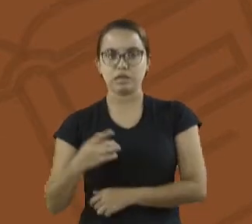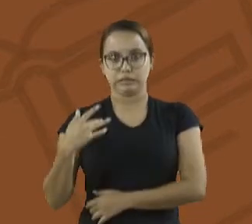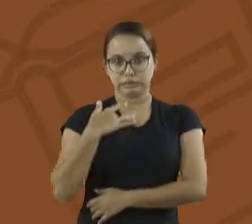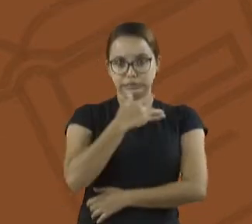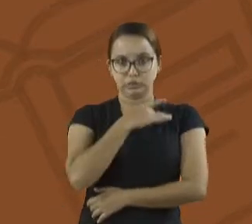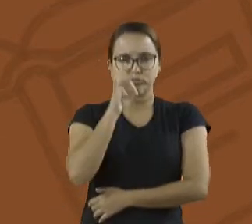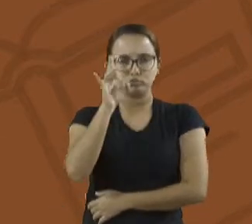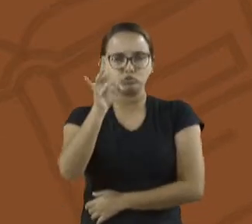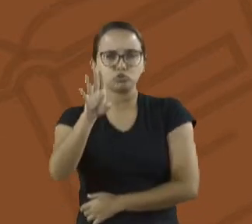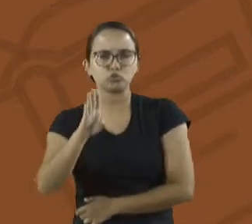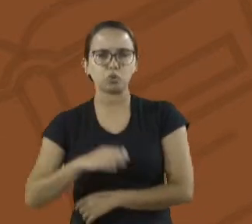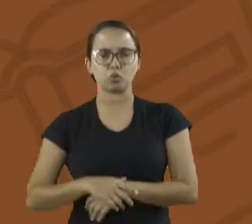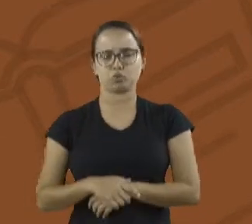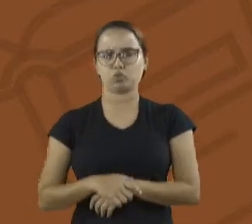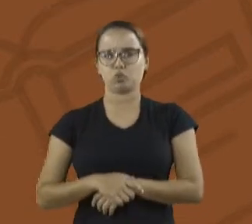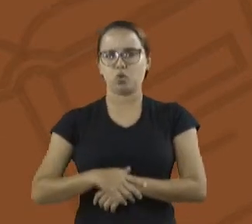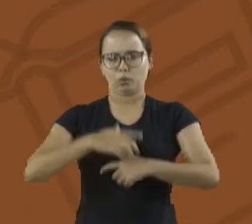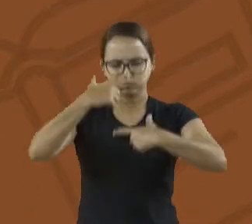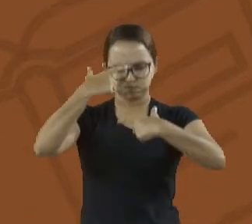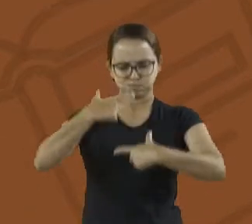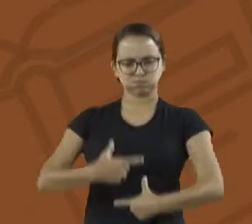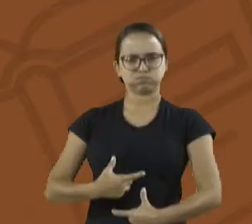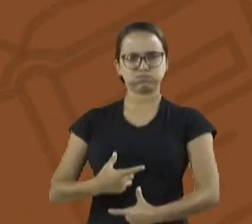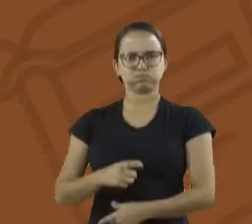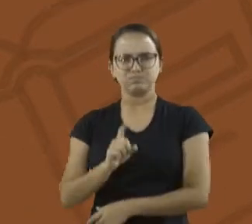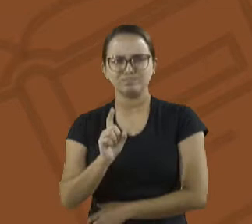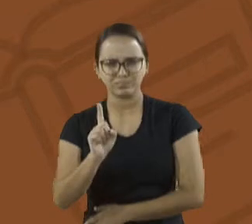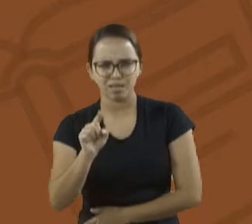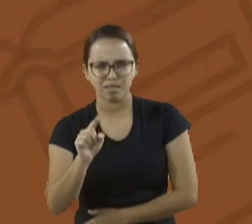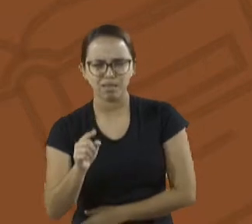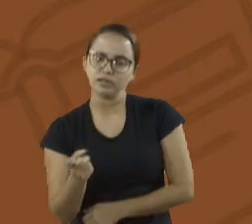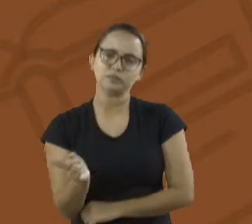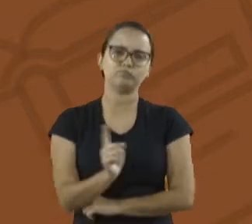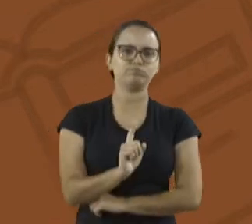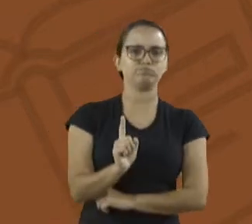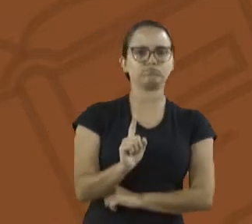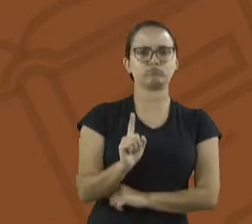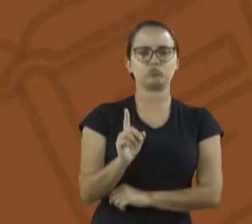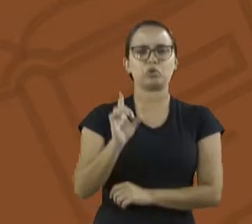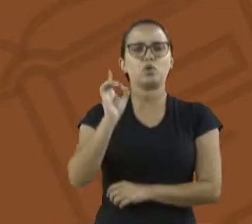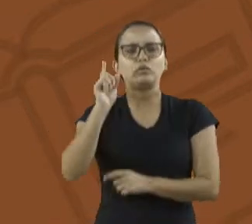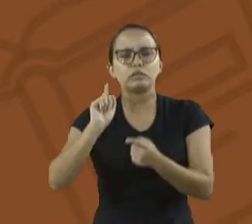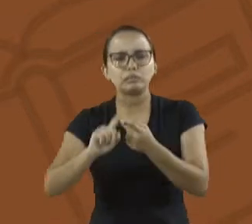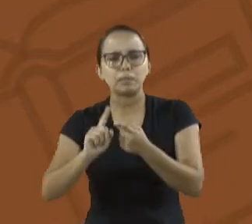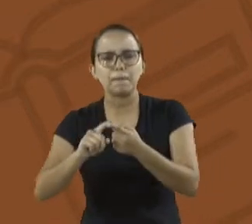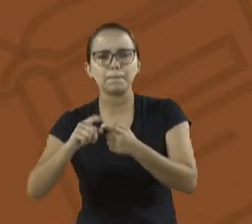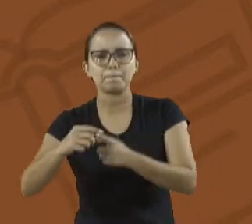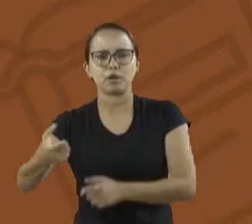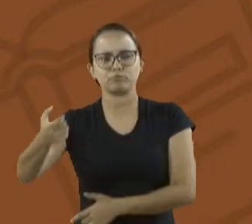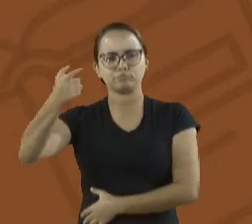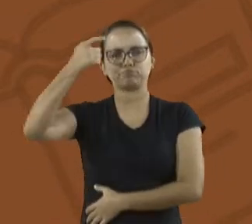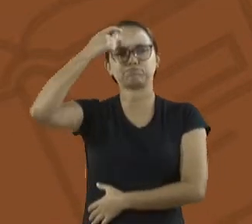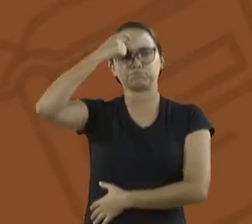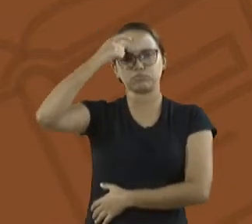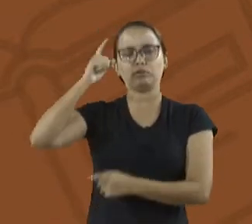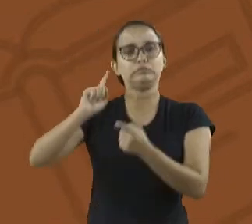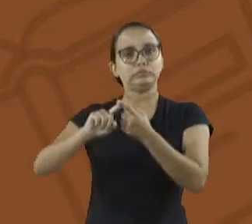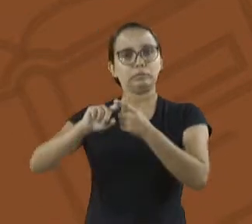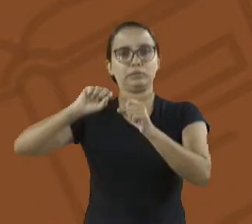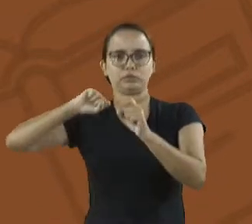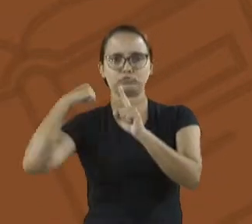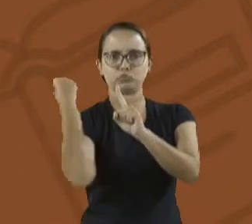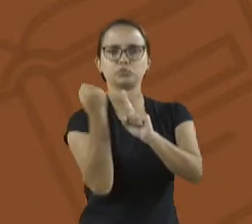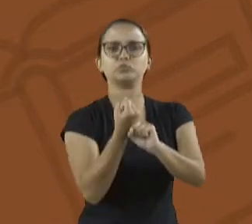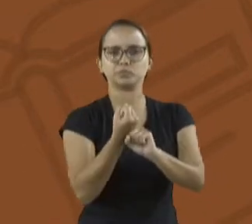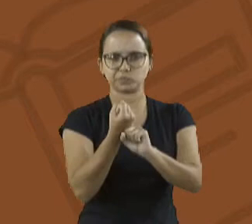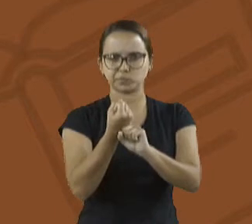A saúde é um contexto biopsicossocial, né? É biológico, é psicológico e é social, né? A